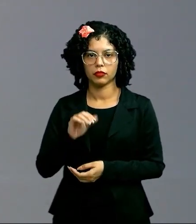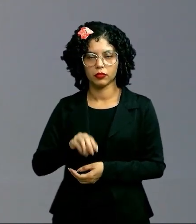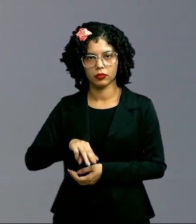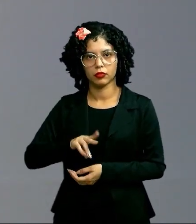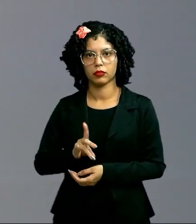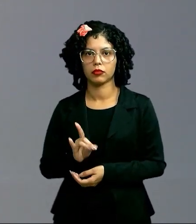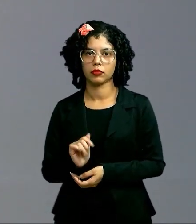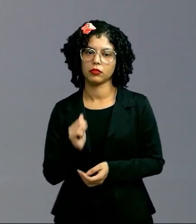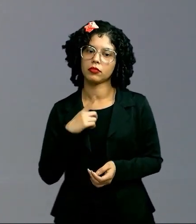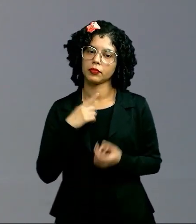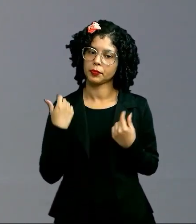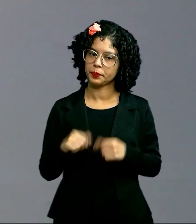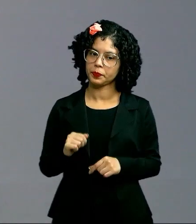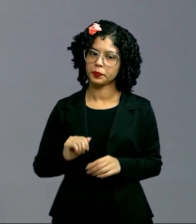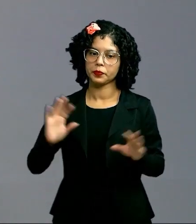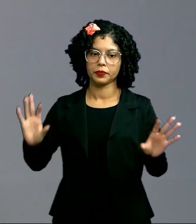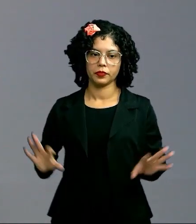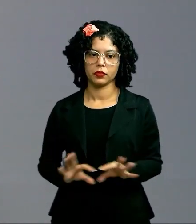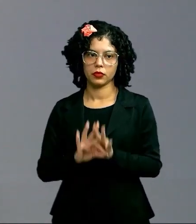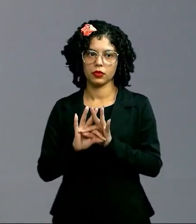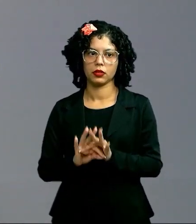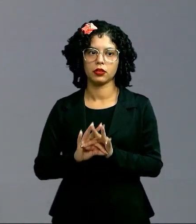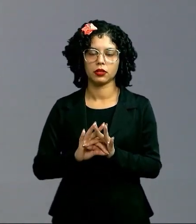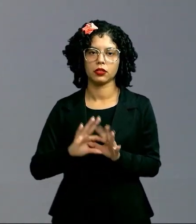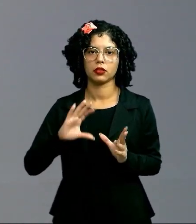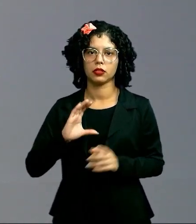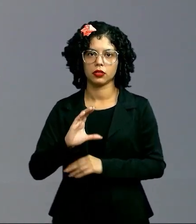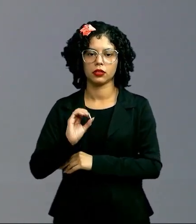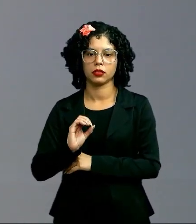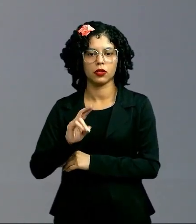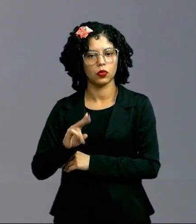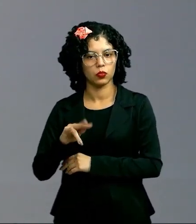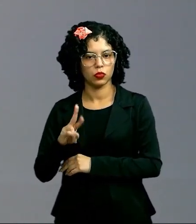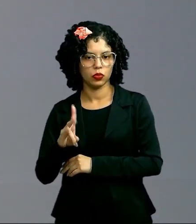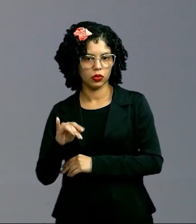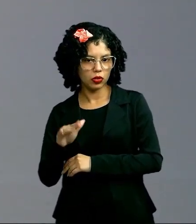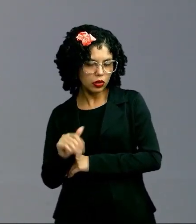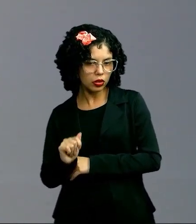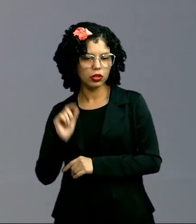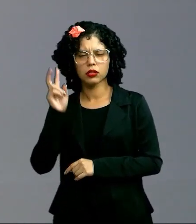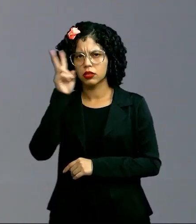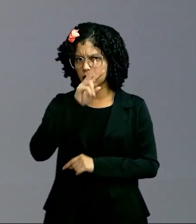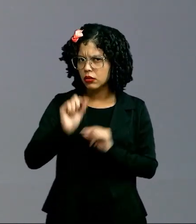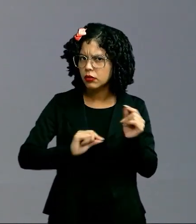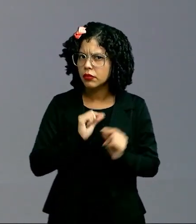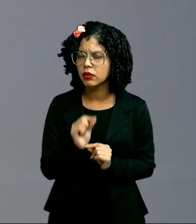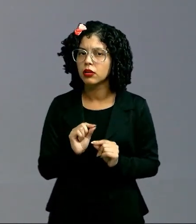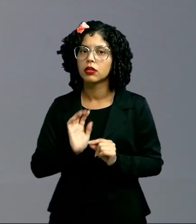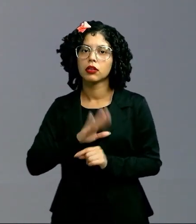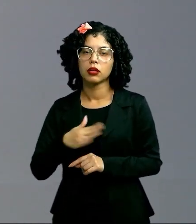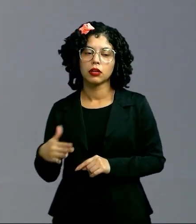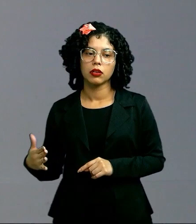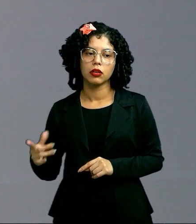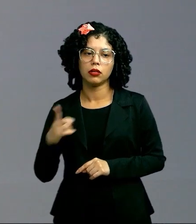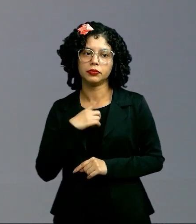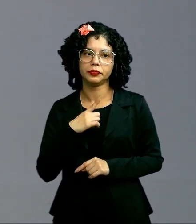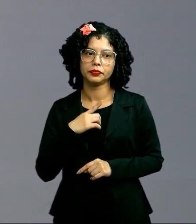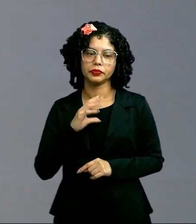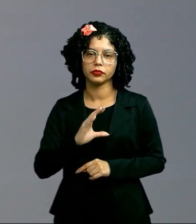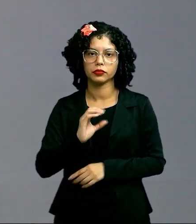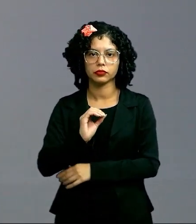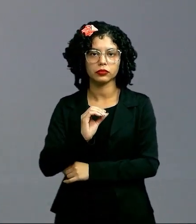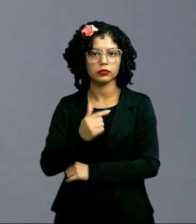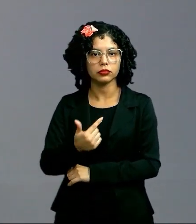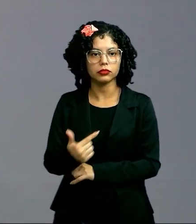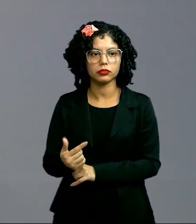eu preciso ter esse nitrogênio ligado a uma carbonila. Lembram o que é uma carbonila, pessoal? Então uma carbonila é quando eu tenho um